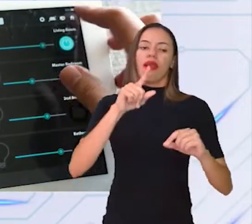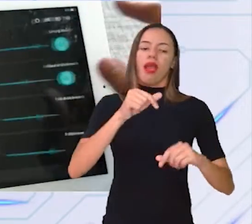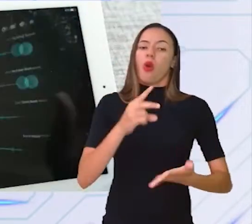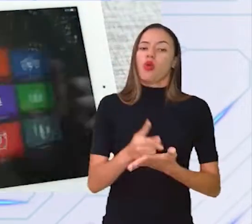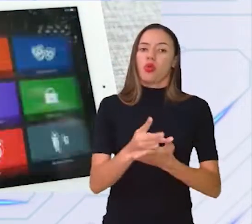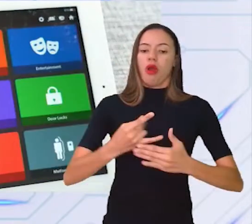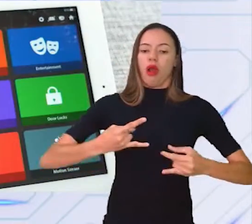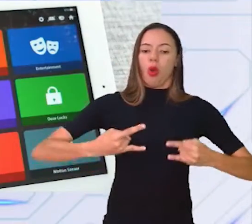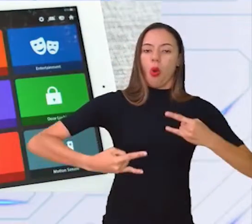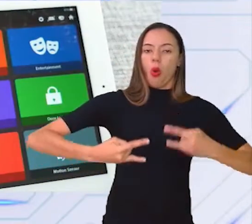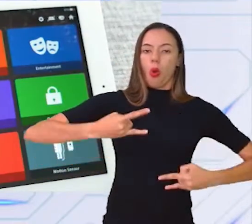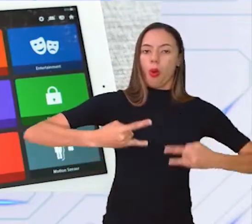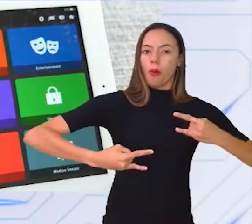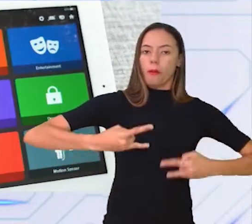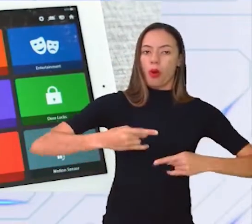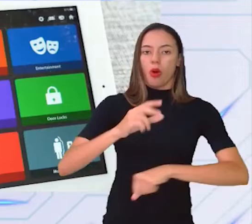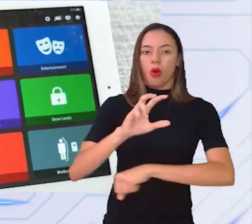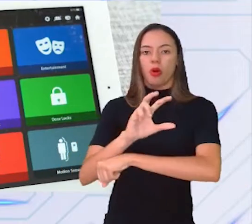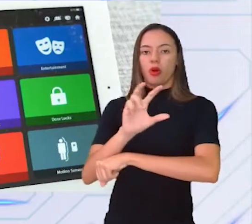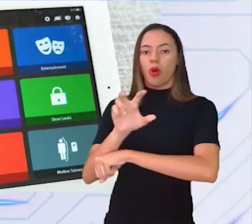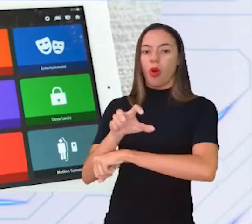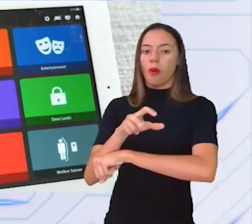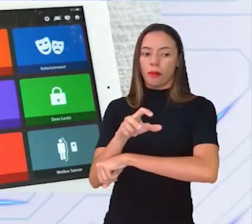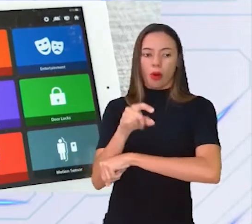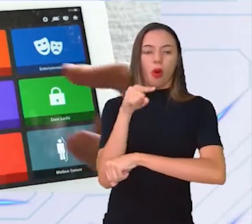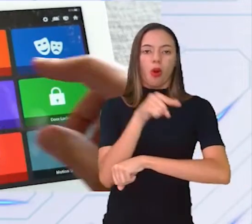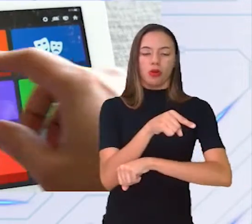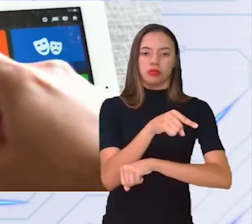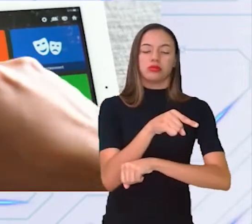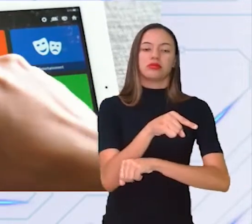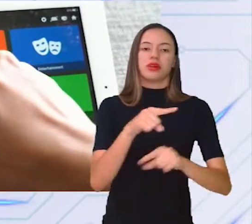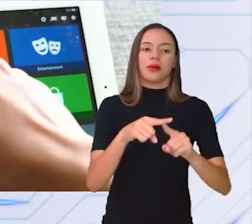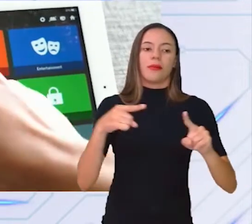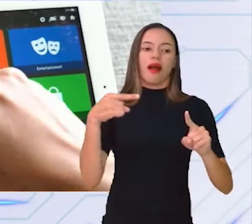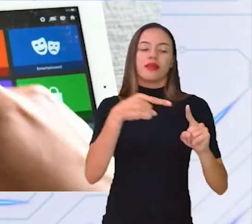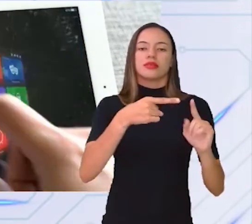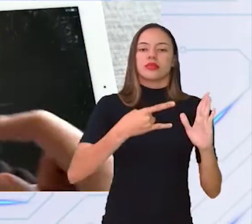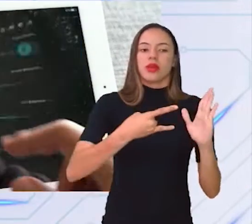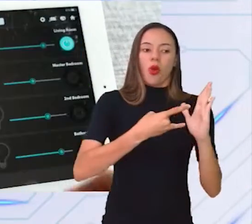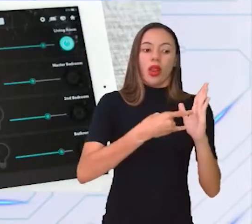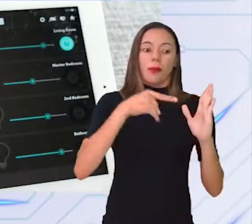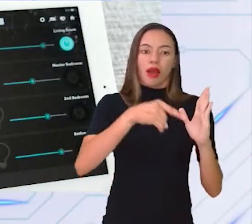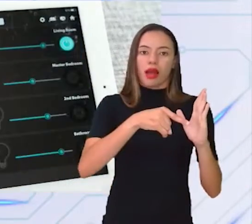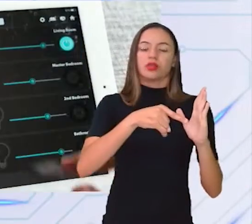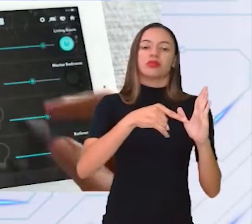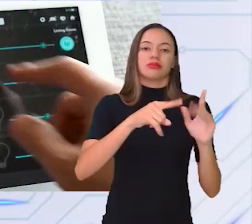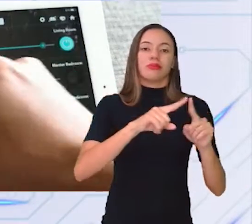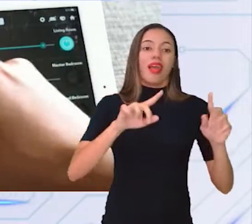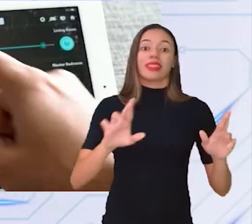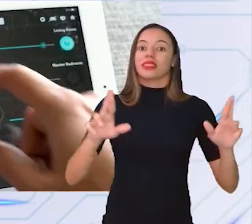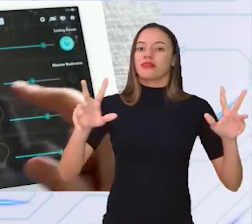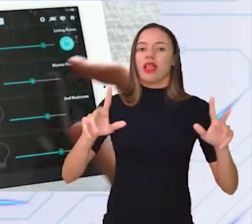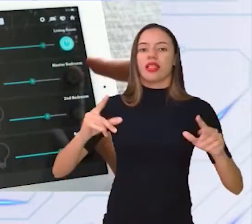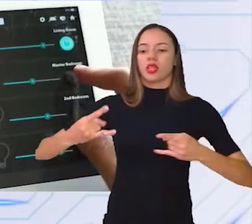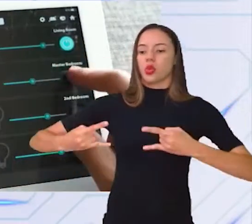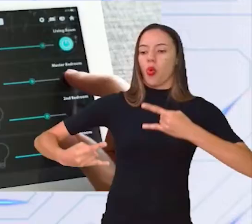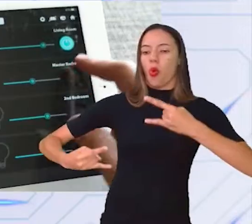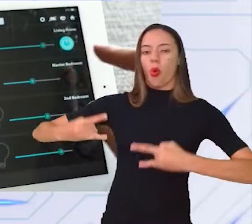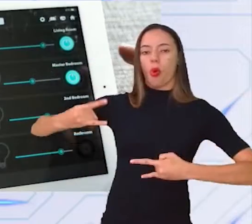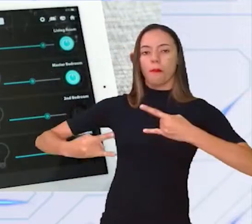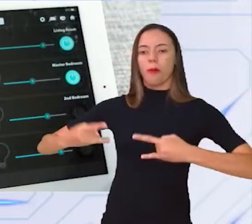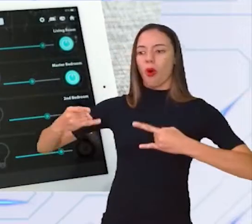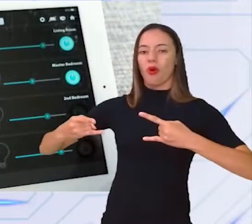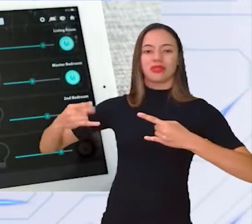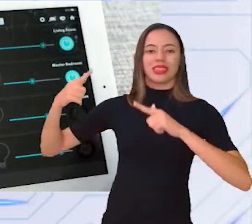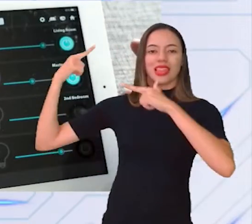situações de que ele é programado para fazer aquilo ali, que ele se diferencia muito daquele robô tradicional que só faz o que estava